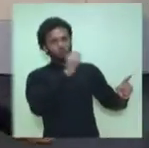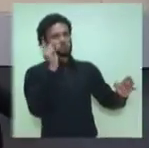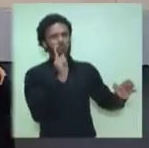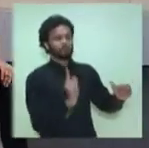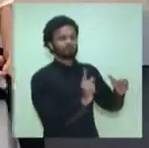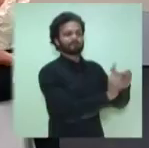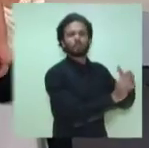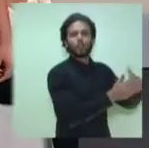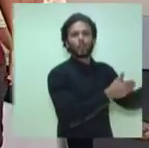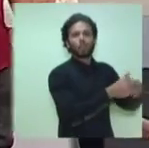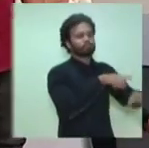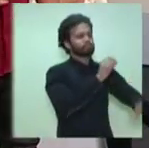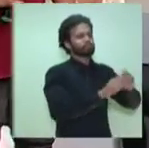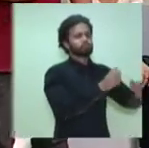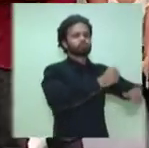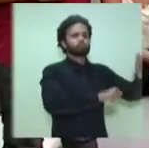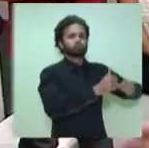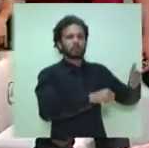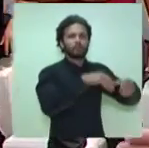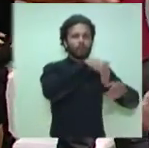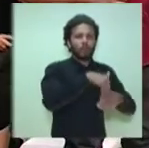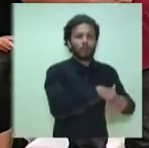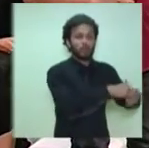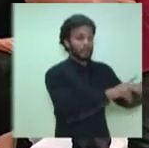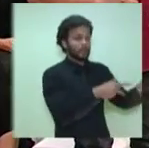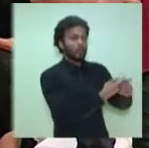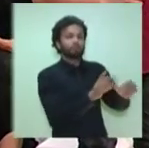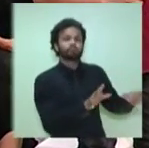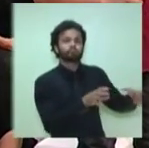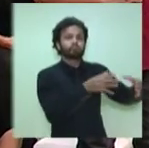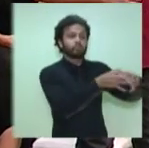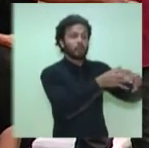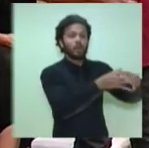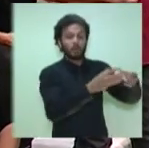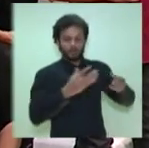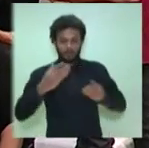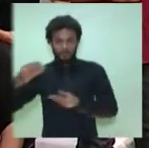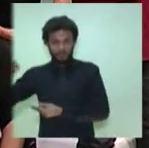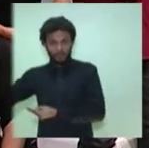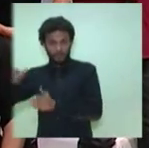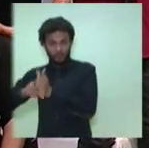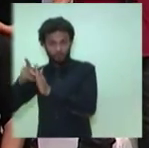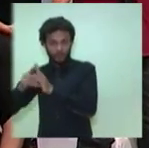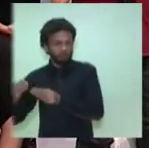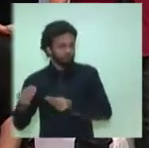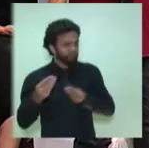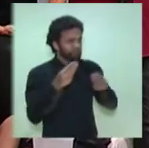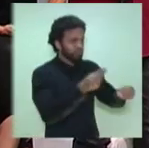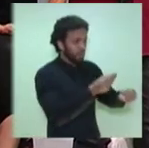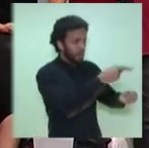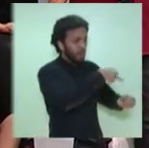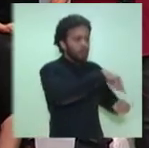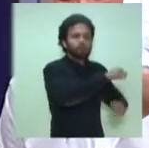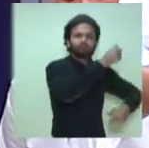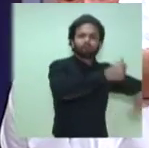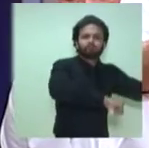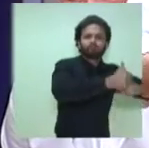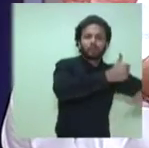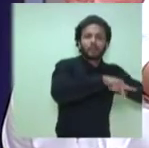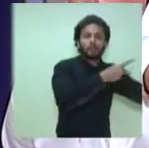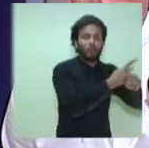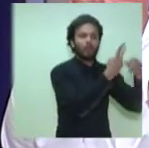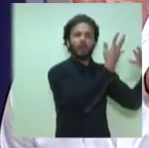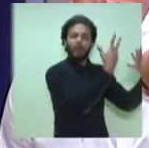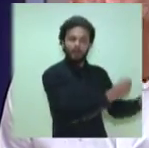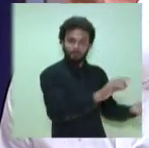Conselho possa escolher o seu presidente. E aí o Conselho recebe o projeto do produtor cultural, chancela esse projeto e o